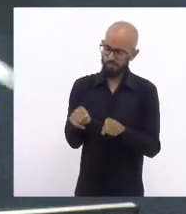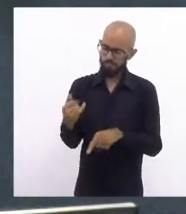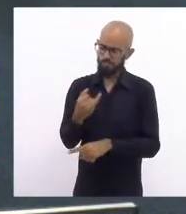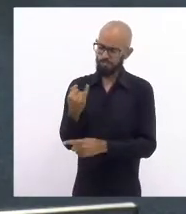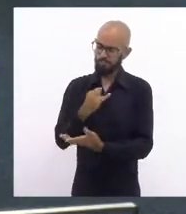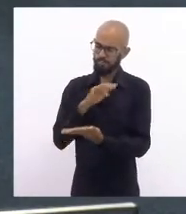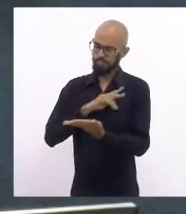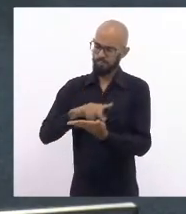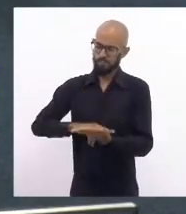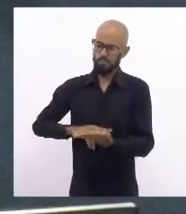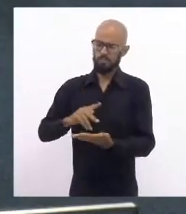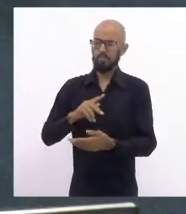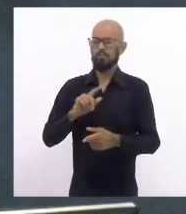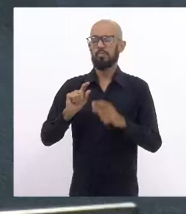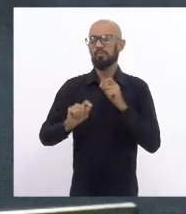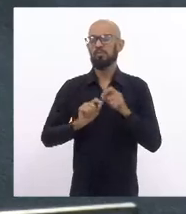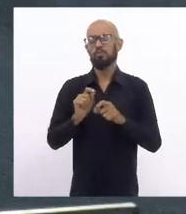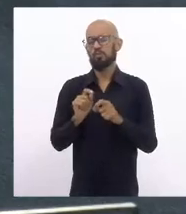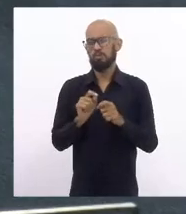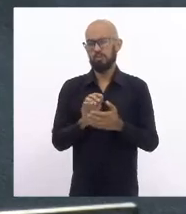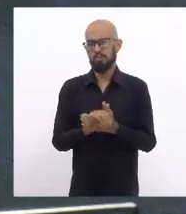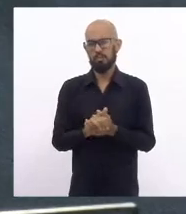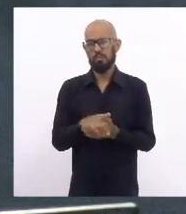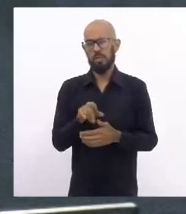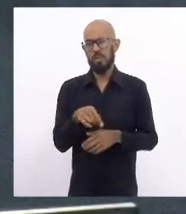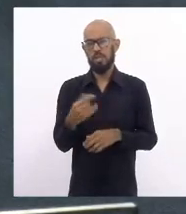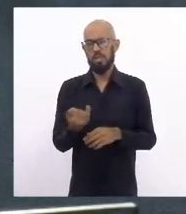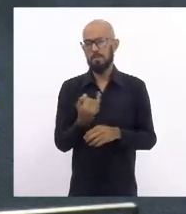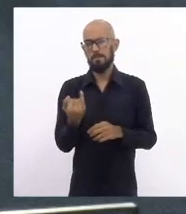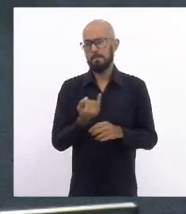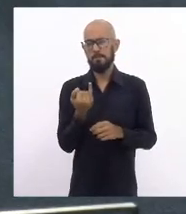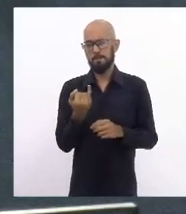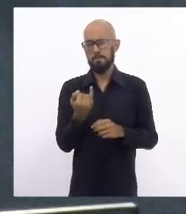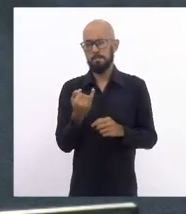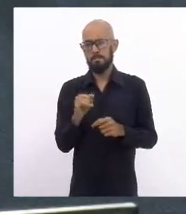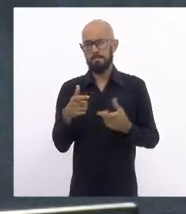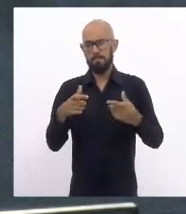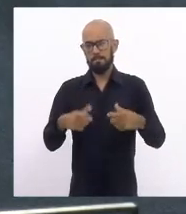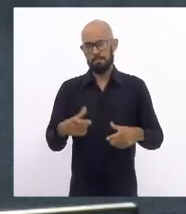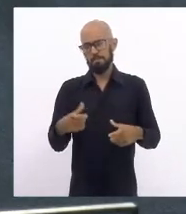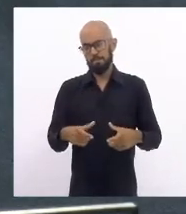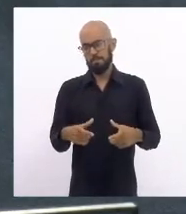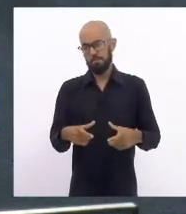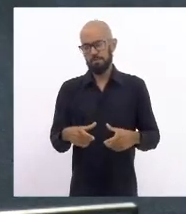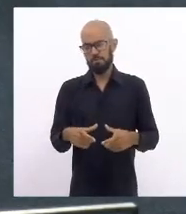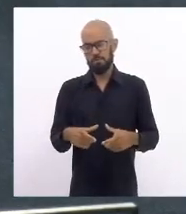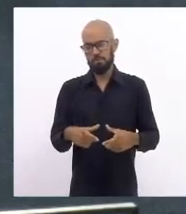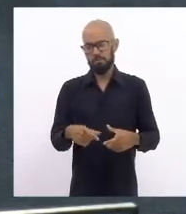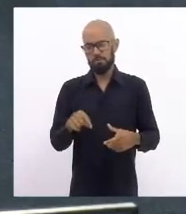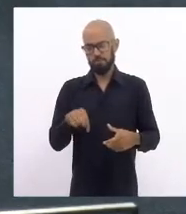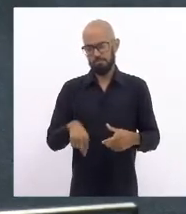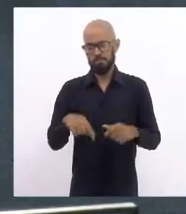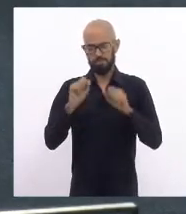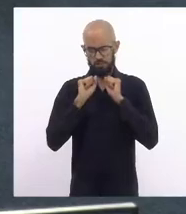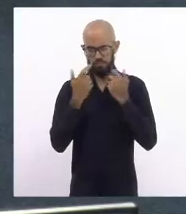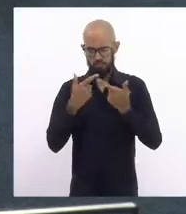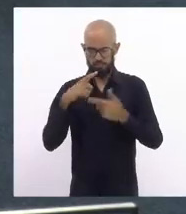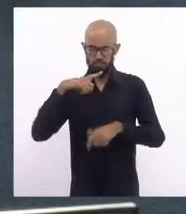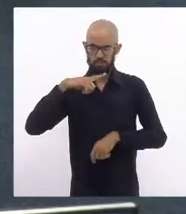dizer que é fundamental que esses espaços, e aqui nessa casa a gente tem